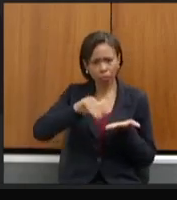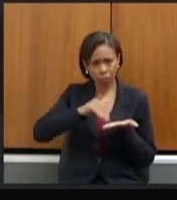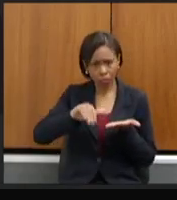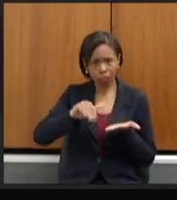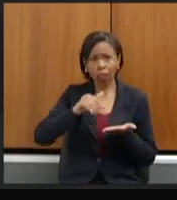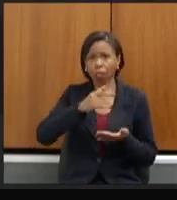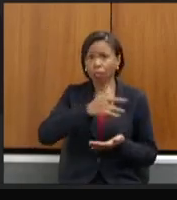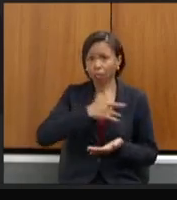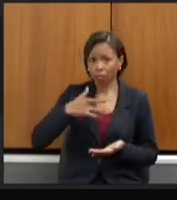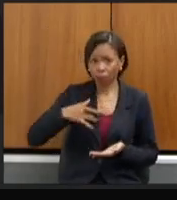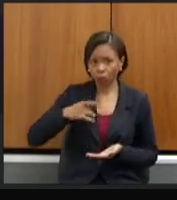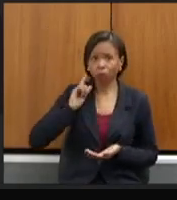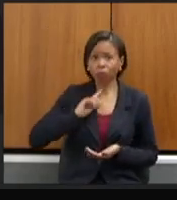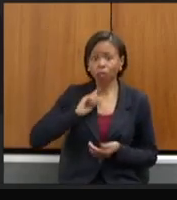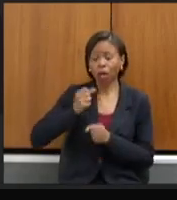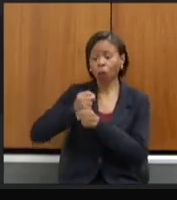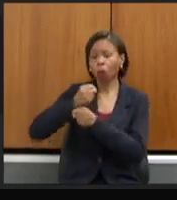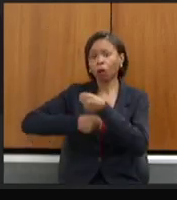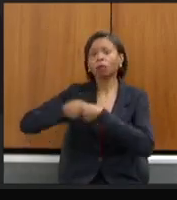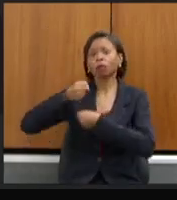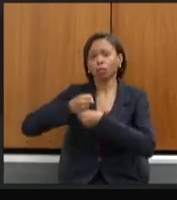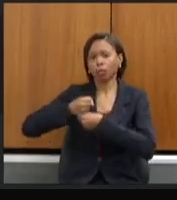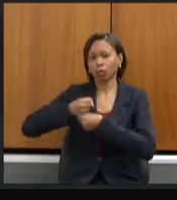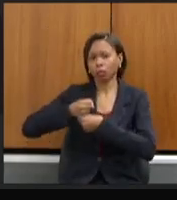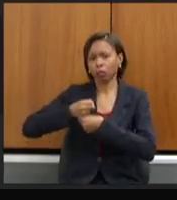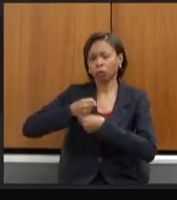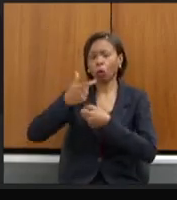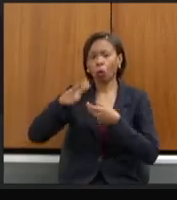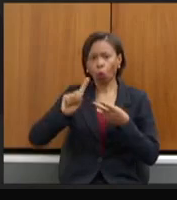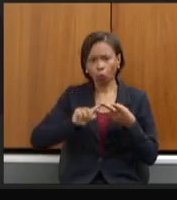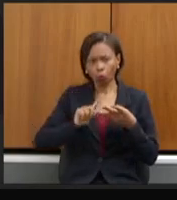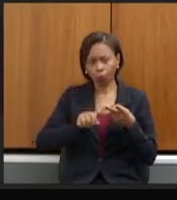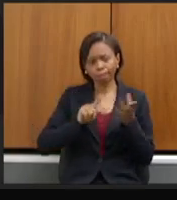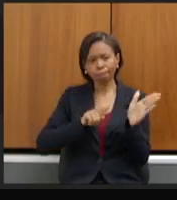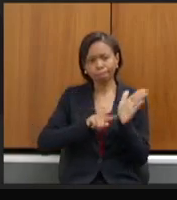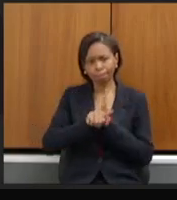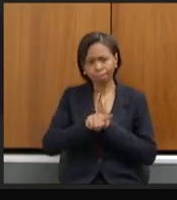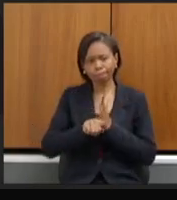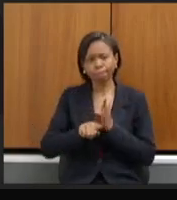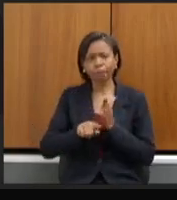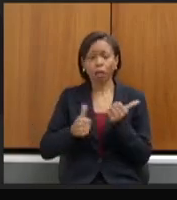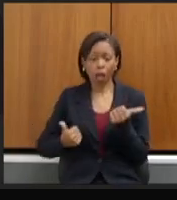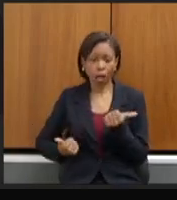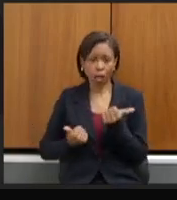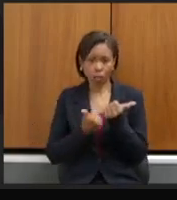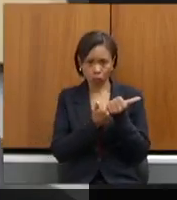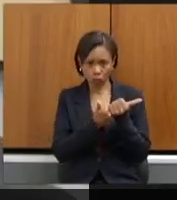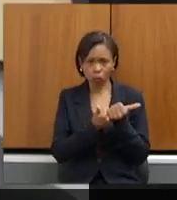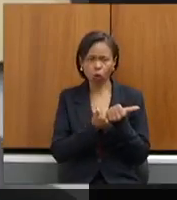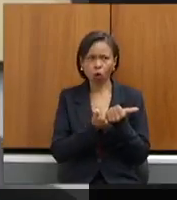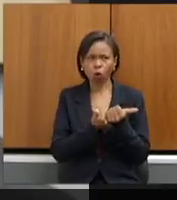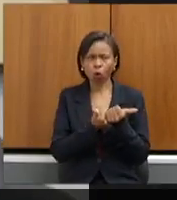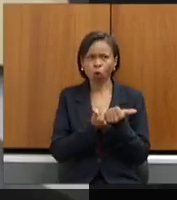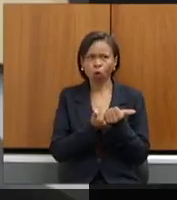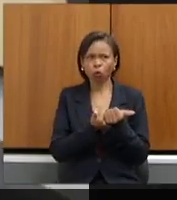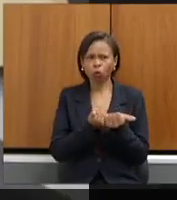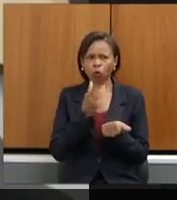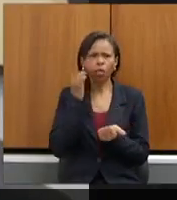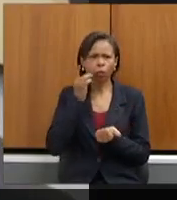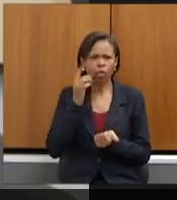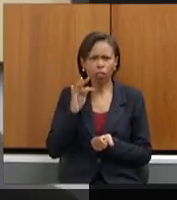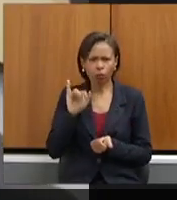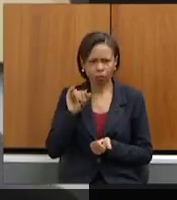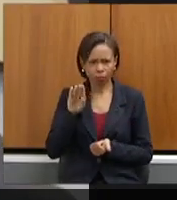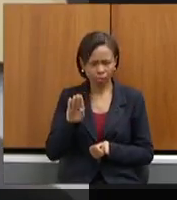Minas Gerais no ano passado outra questão é o seguinte a assessoria do deputado tiver me falou